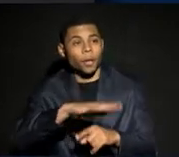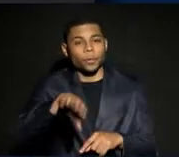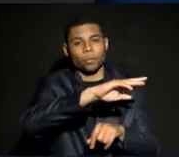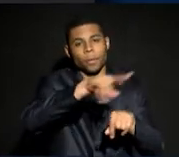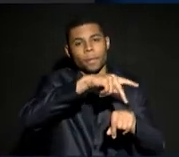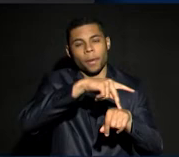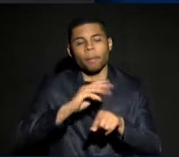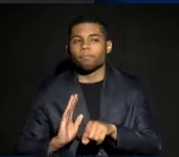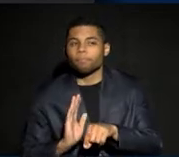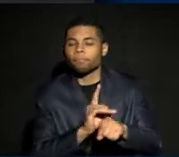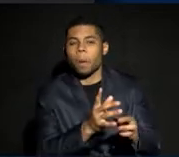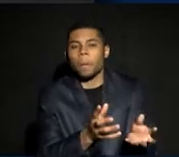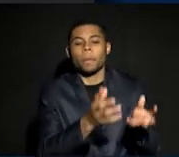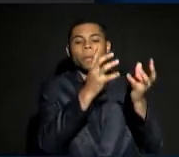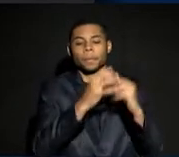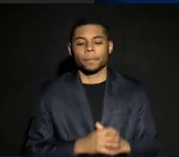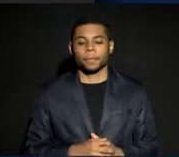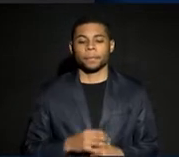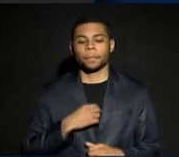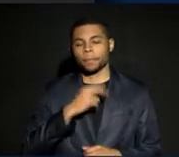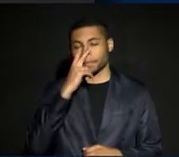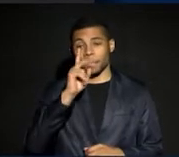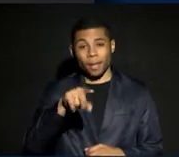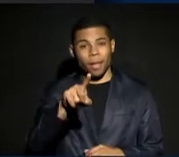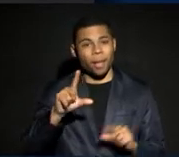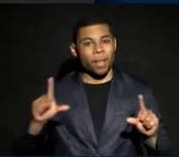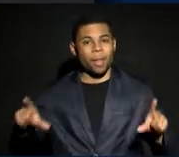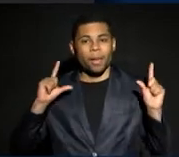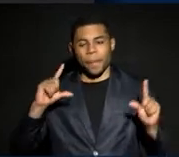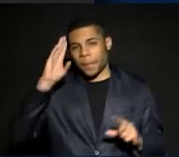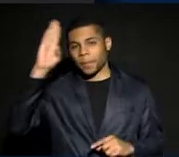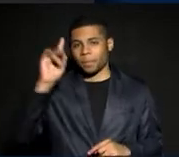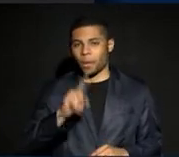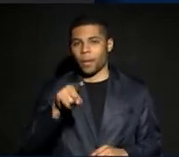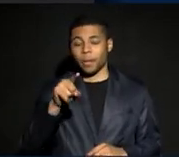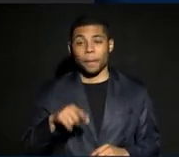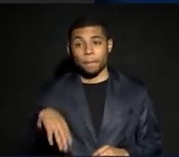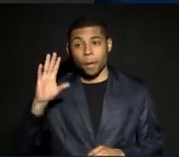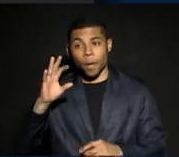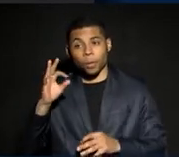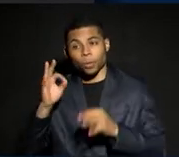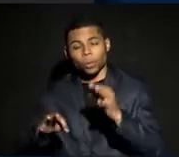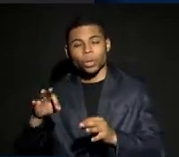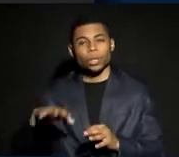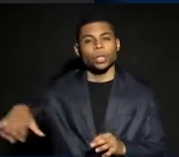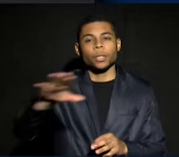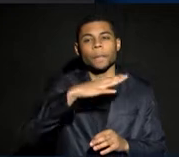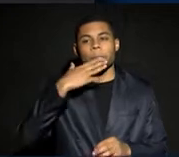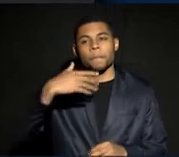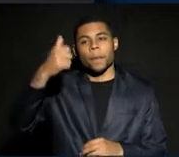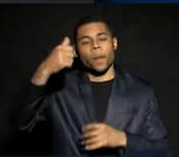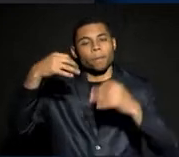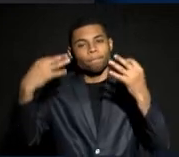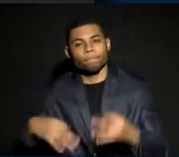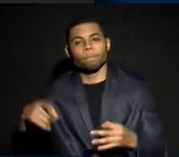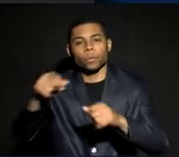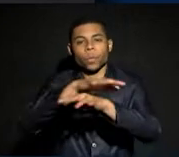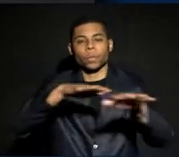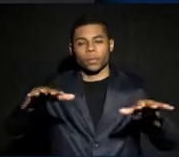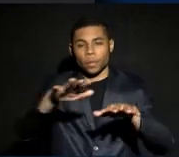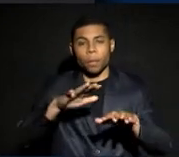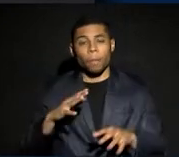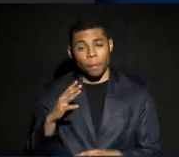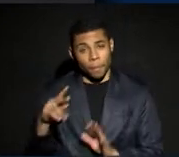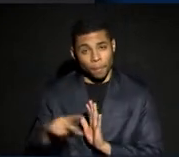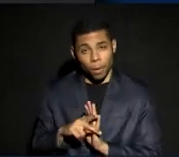país. Eu acho que o grande legado é esse. Mais justiça social não representa uma